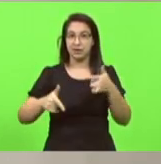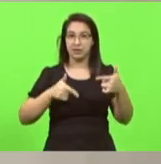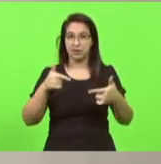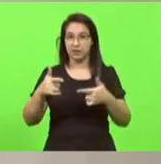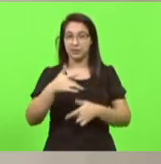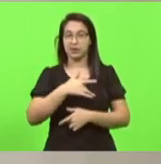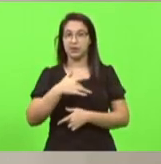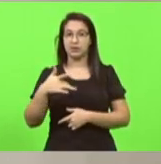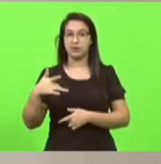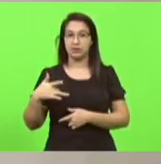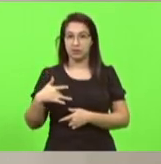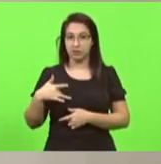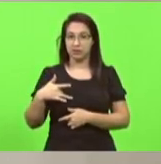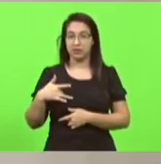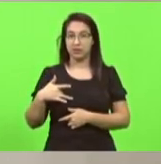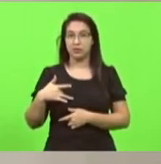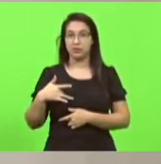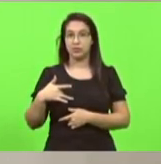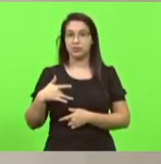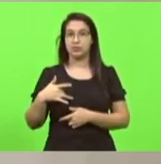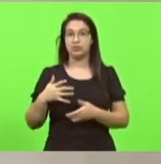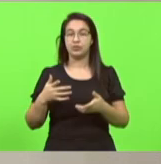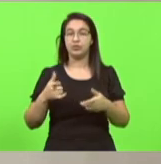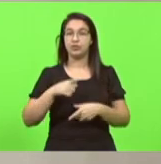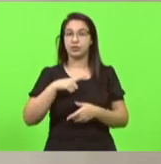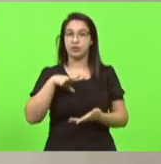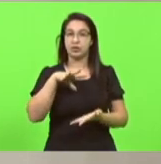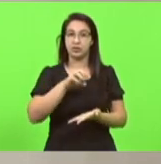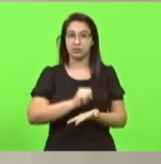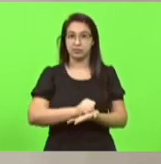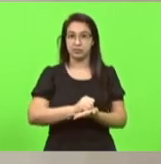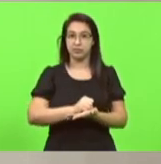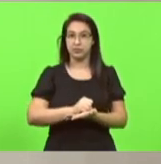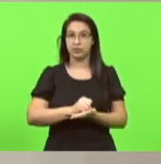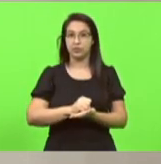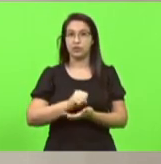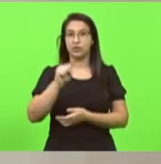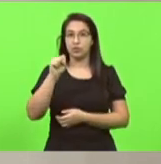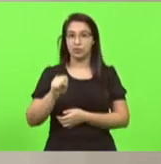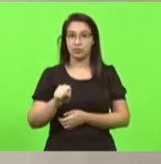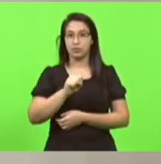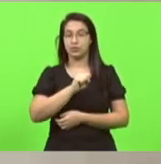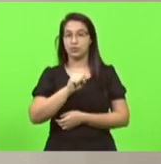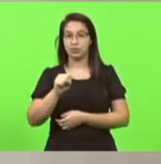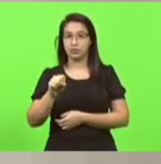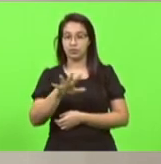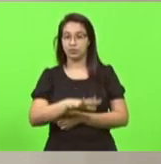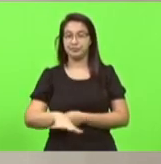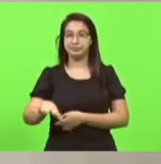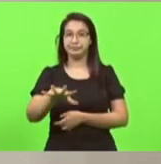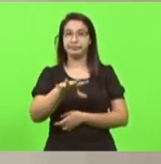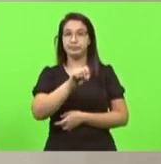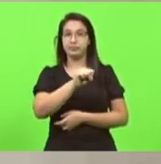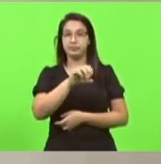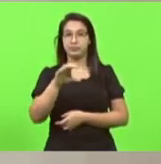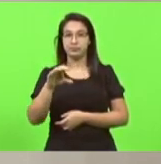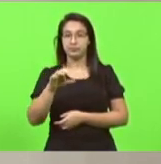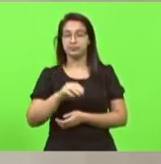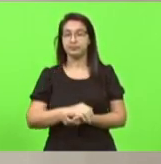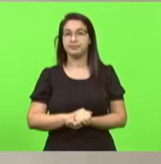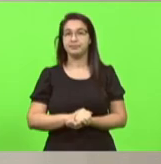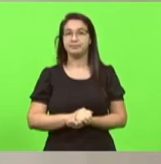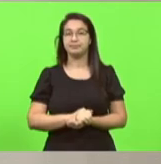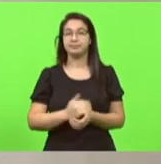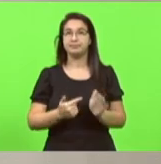que mantenham contratos com o Sistema Único de Saúde no âmbito do Estado de Santa Catarina, da